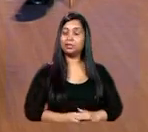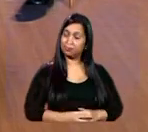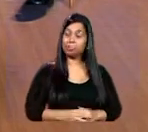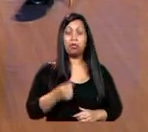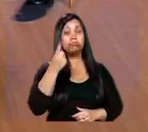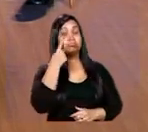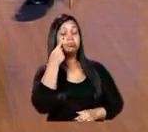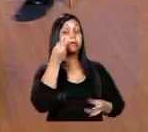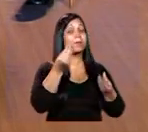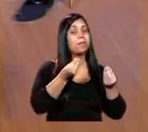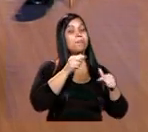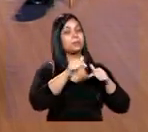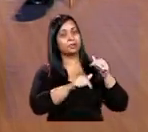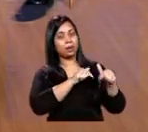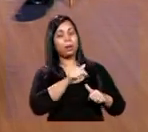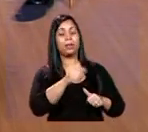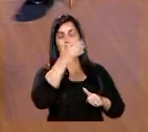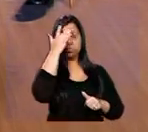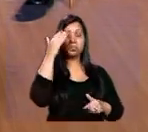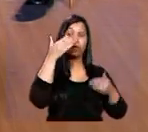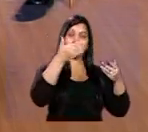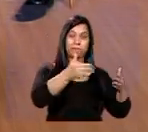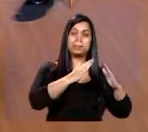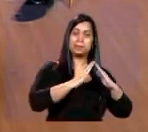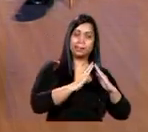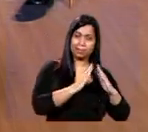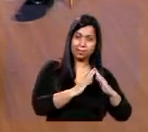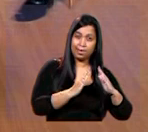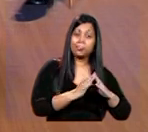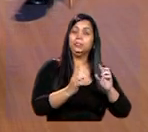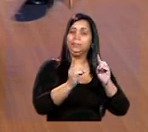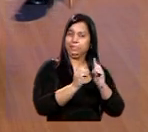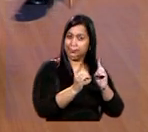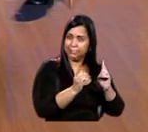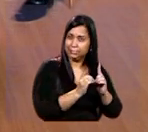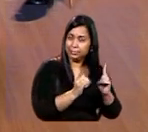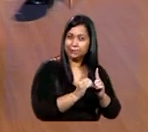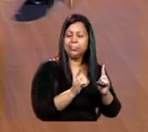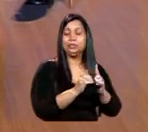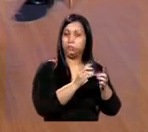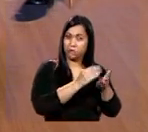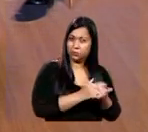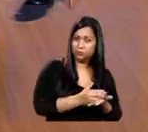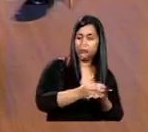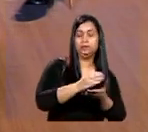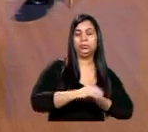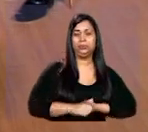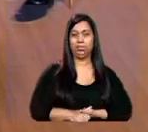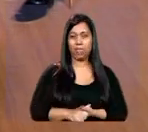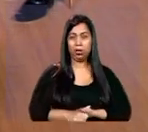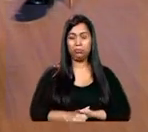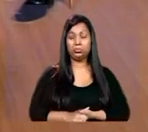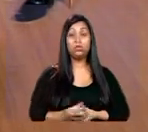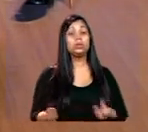aí o serviço, como funciona, o pessoal que foi até as casas, faz aí esse atendimento inicial. Como é que